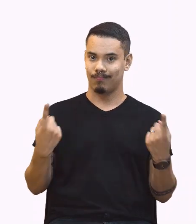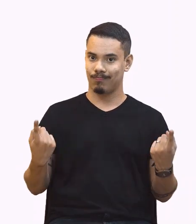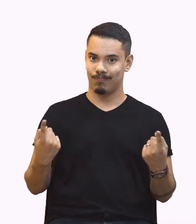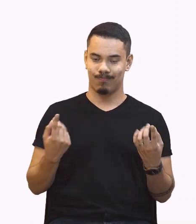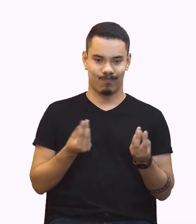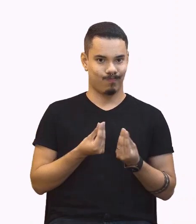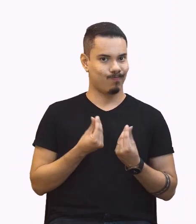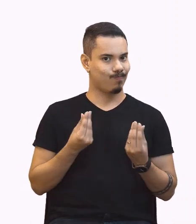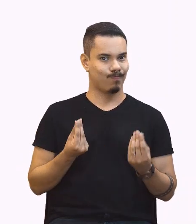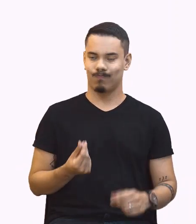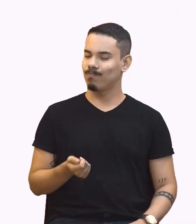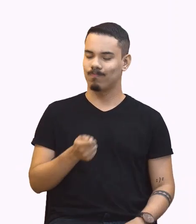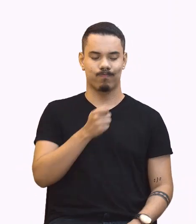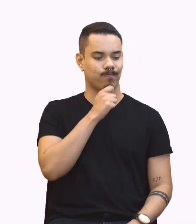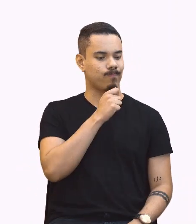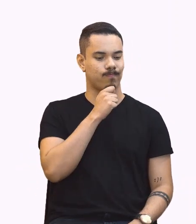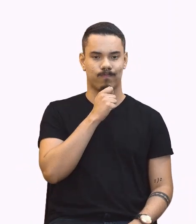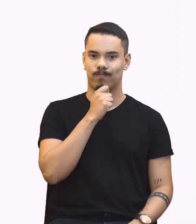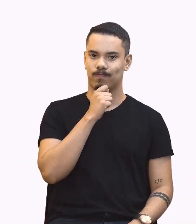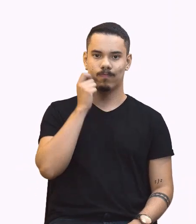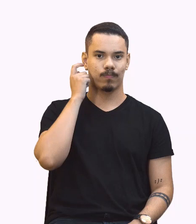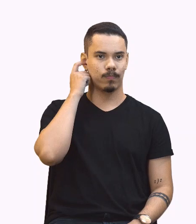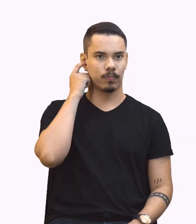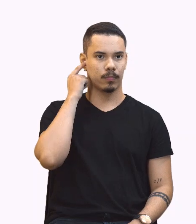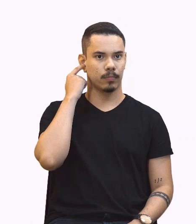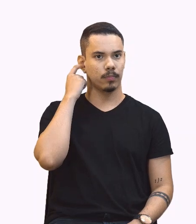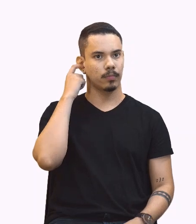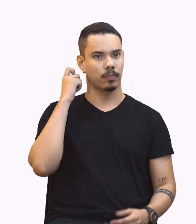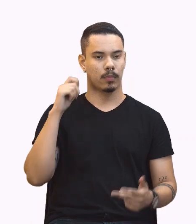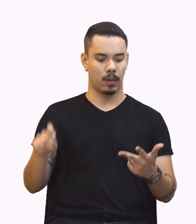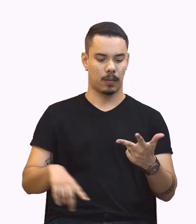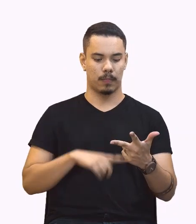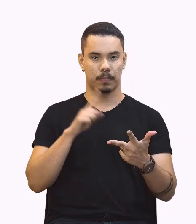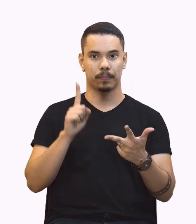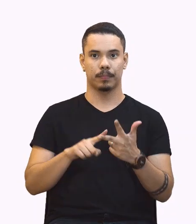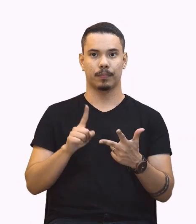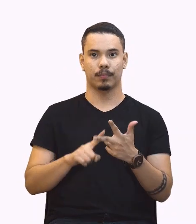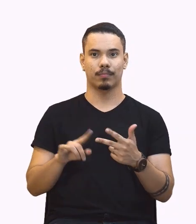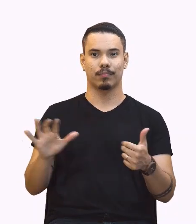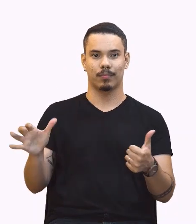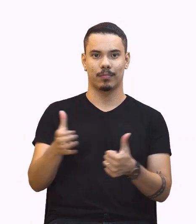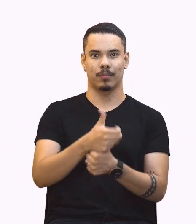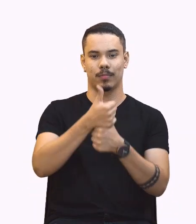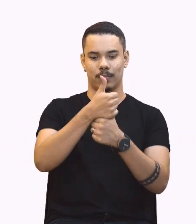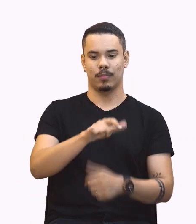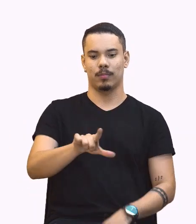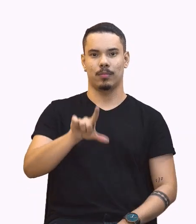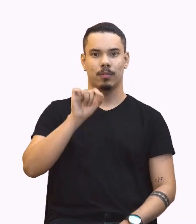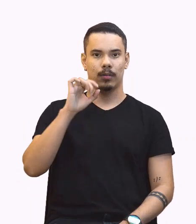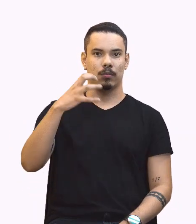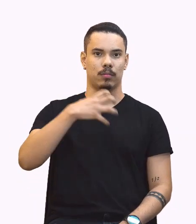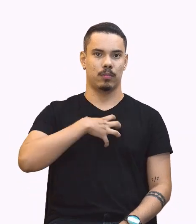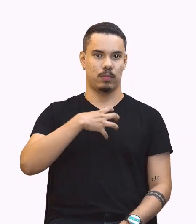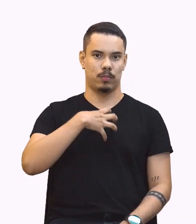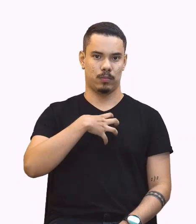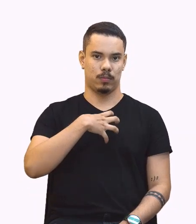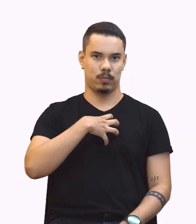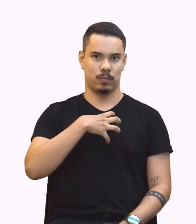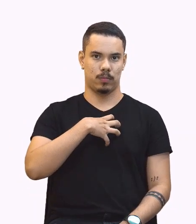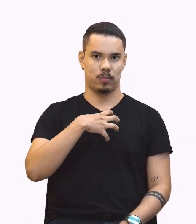não? Ou seria a alternativa C, privilegiando os sentidos